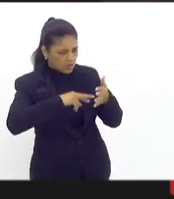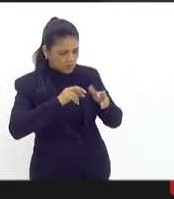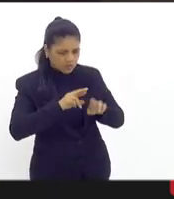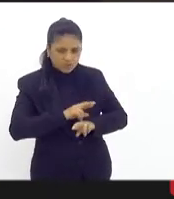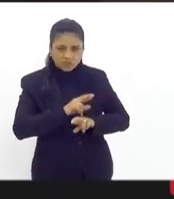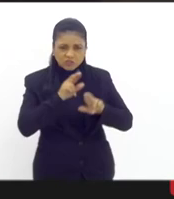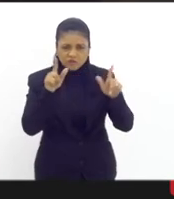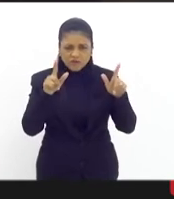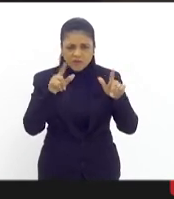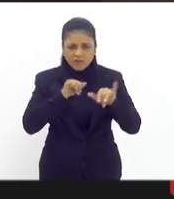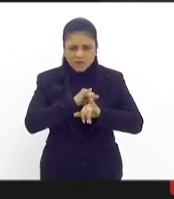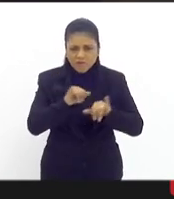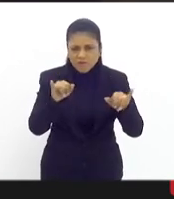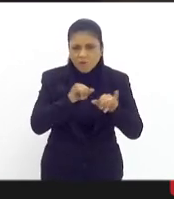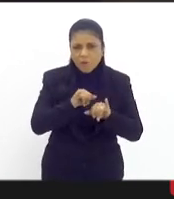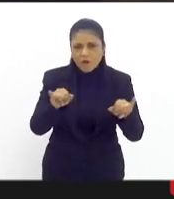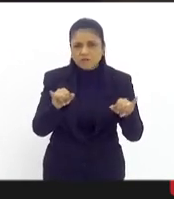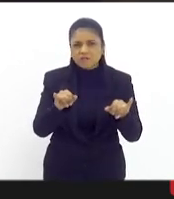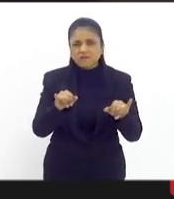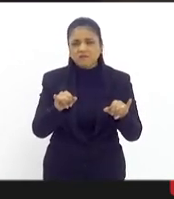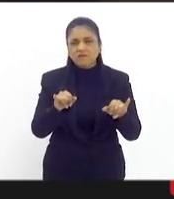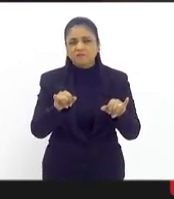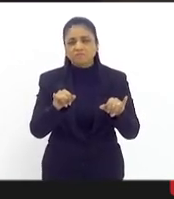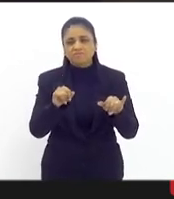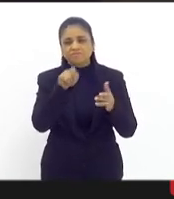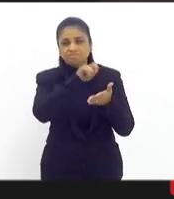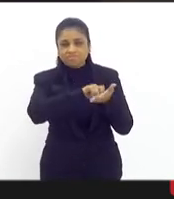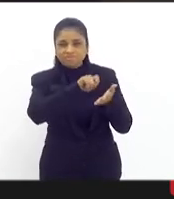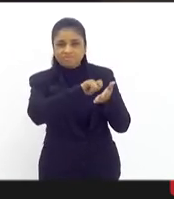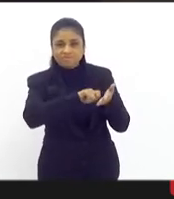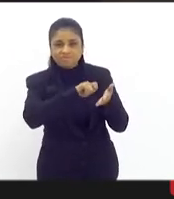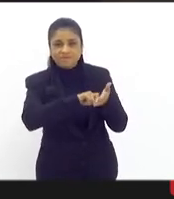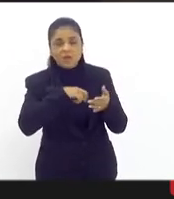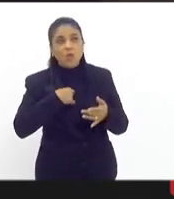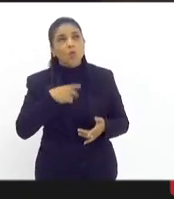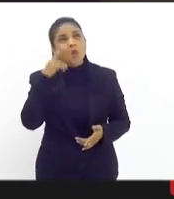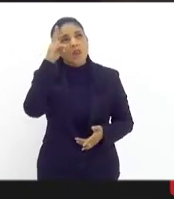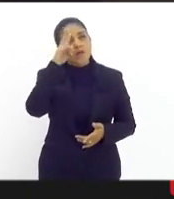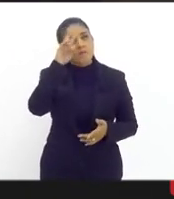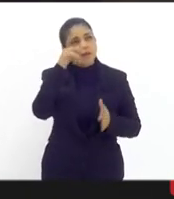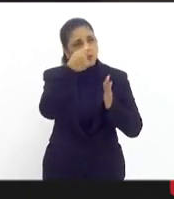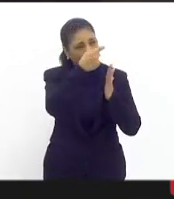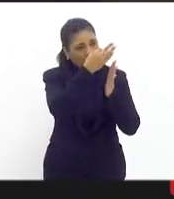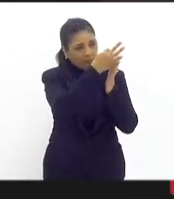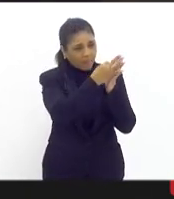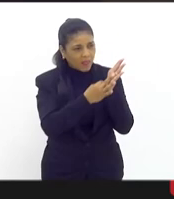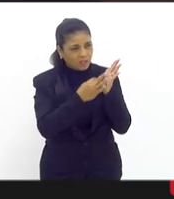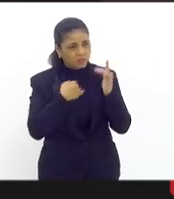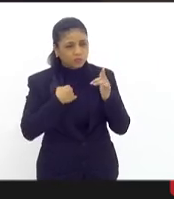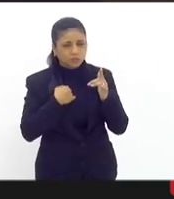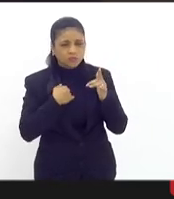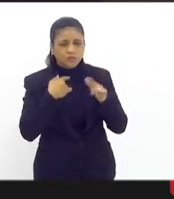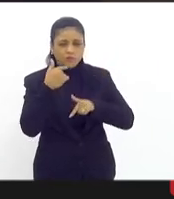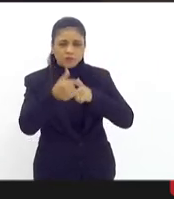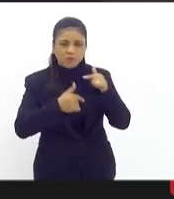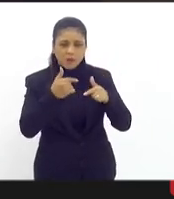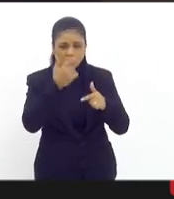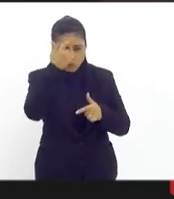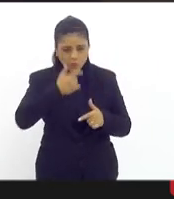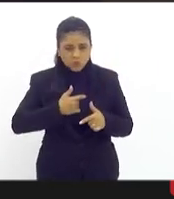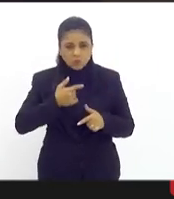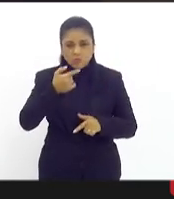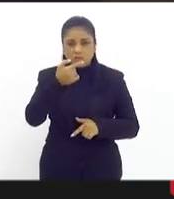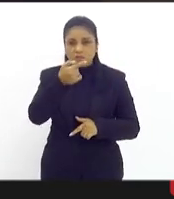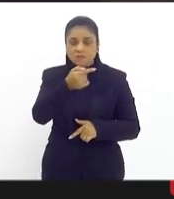de desinformação que estavam lá descritas, me relembrou muito um texto que tinha sido trabalhado comigo no sétimo